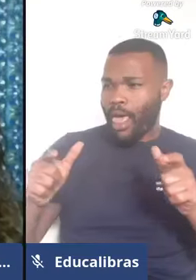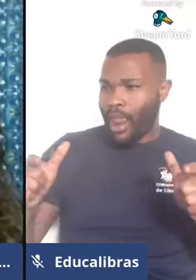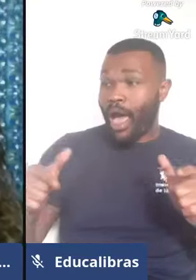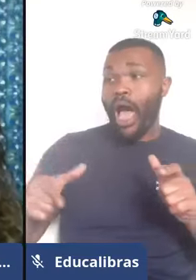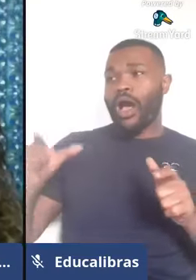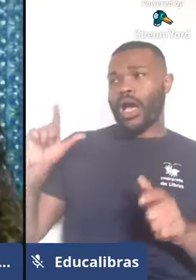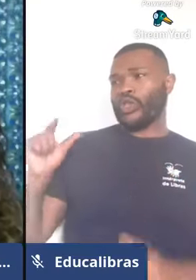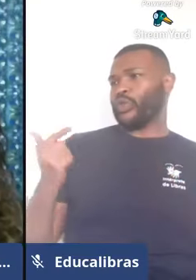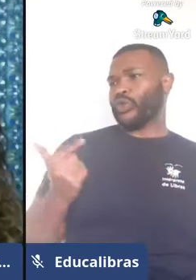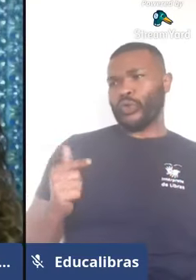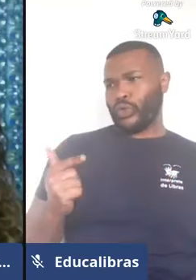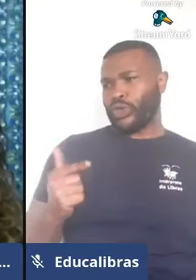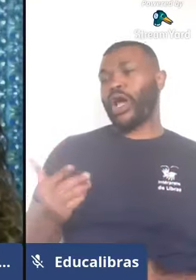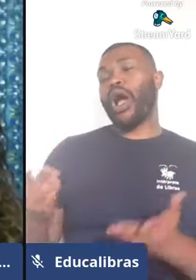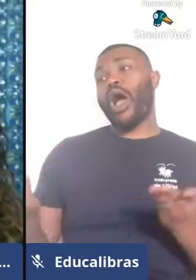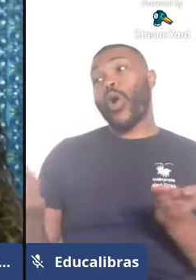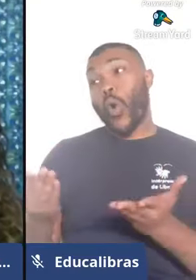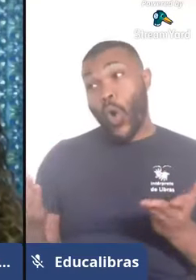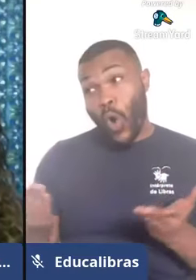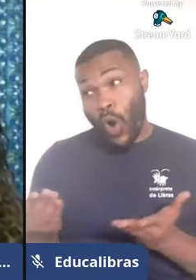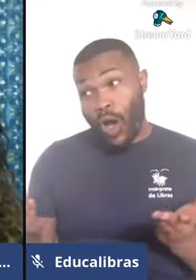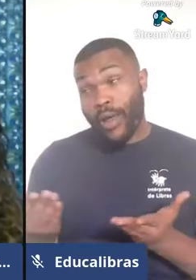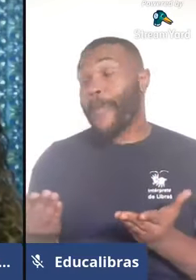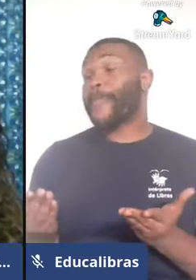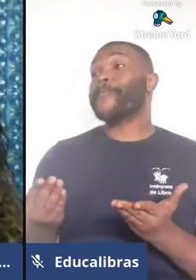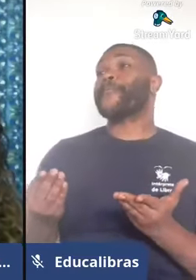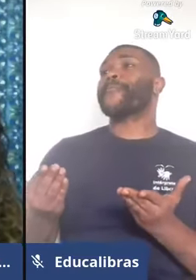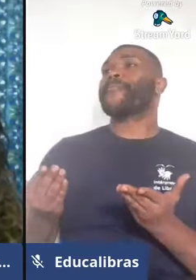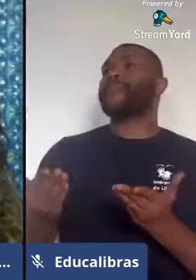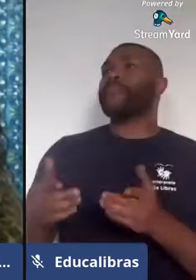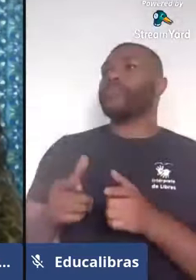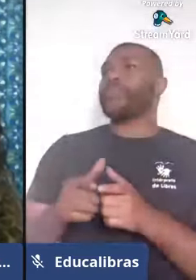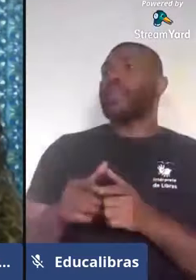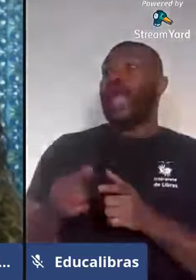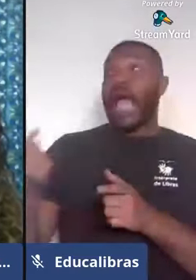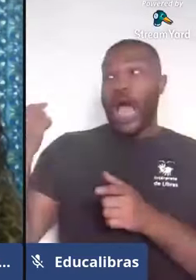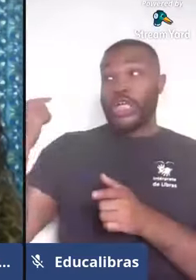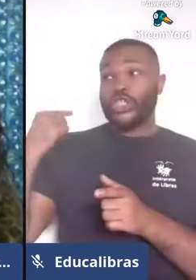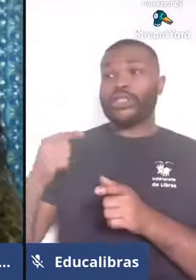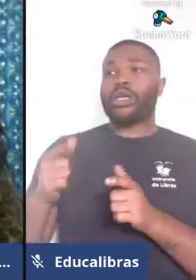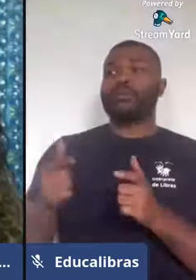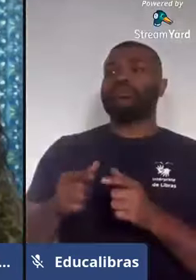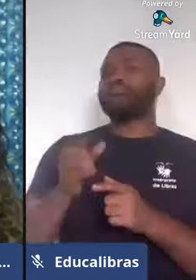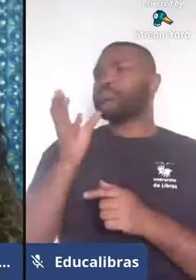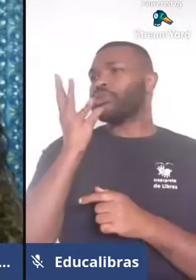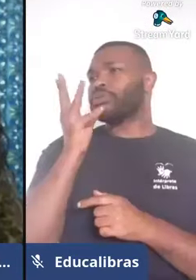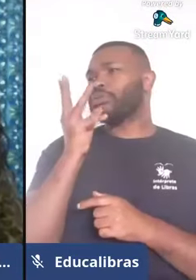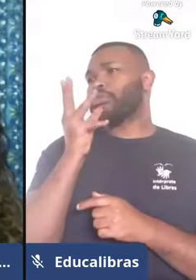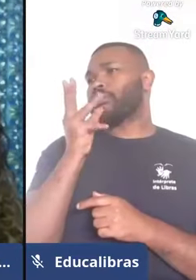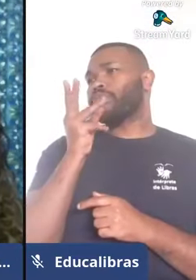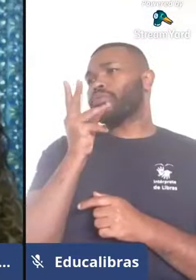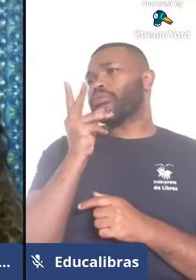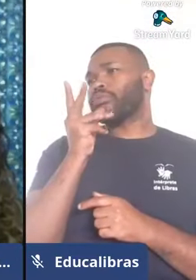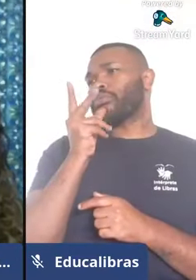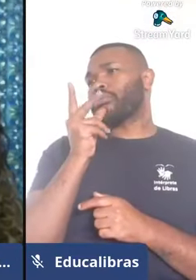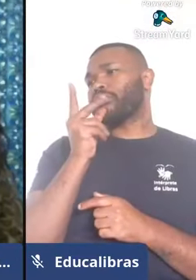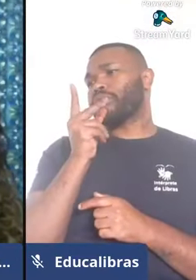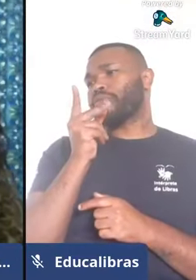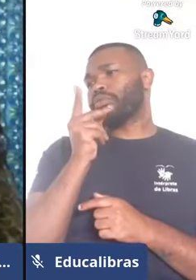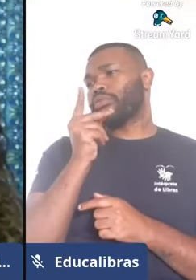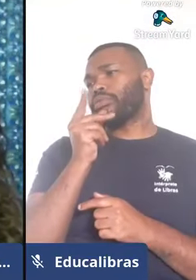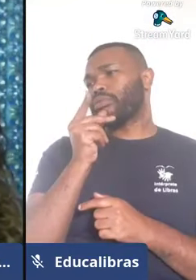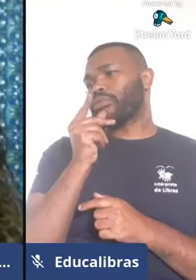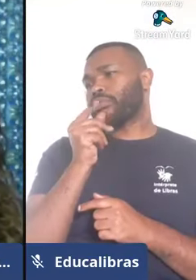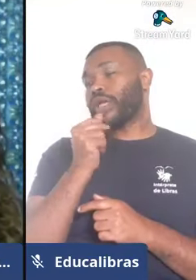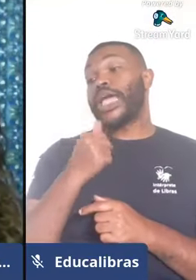meio, né, um passo meio lento. Eu acho que com